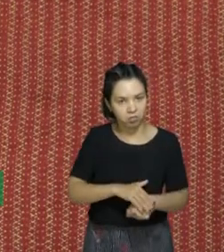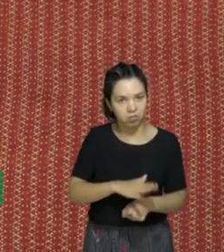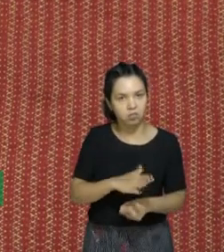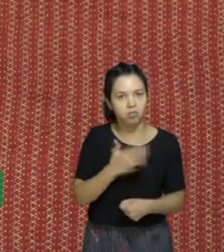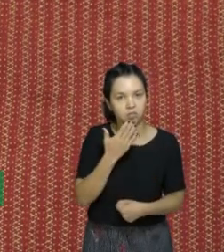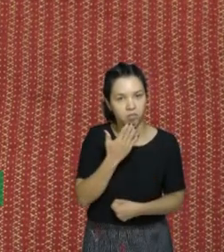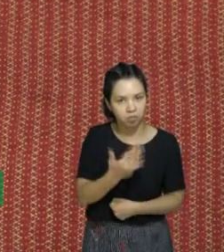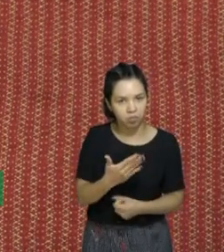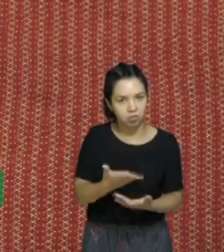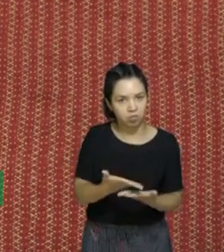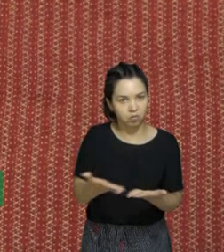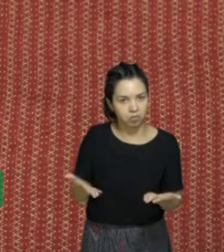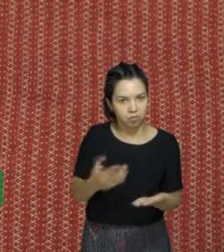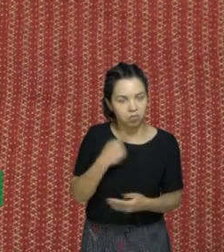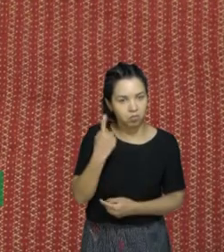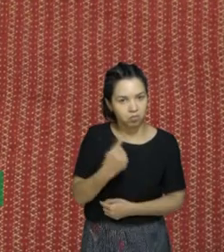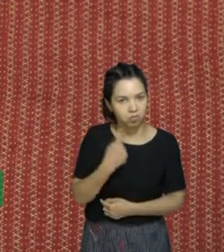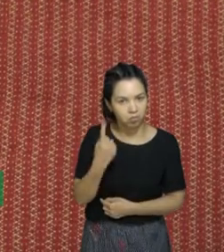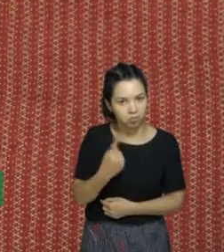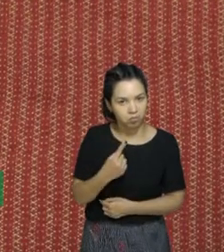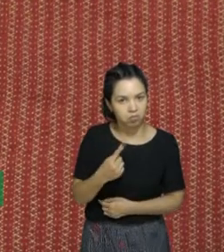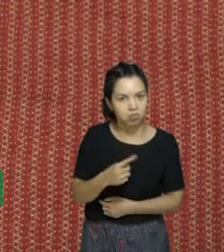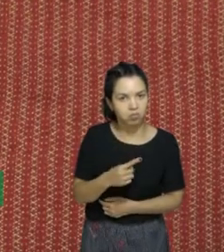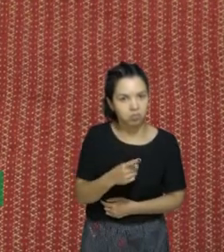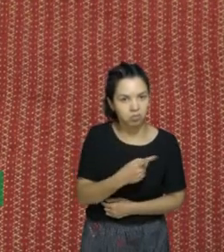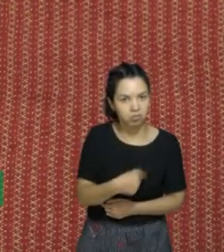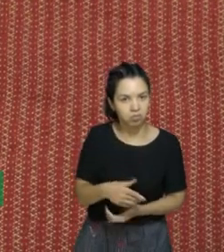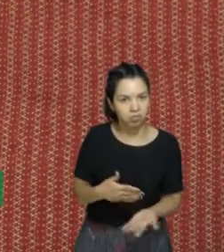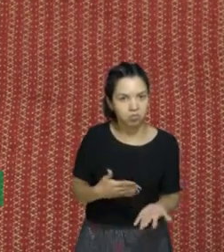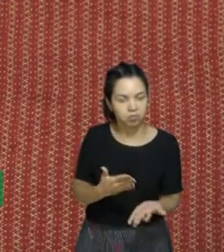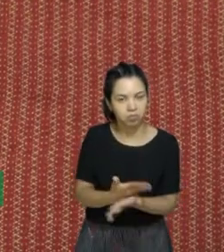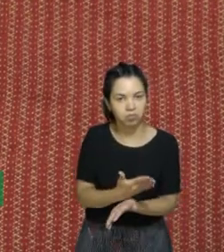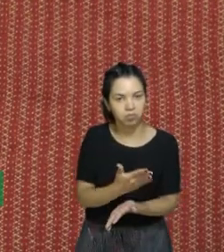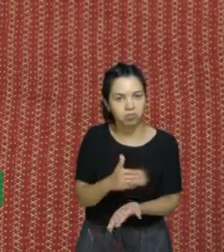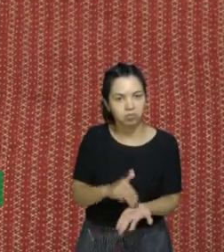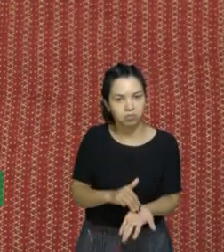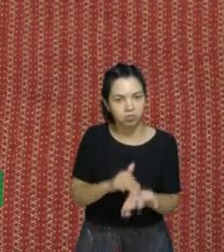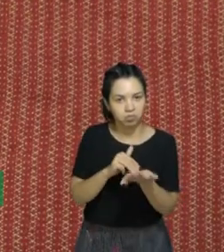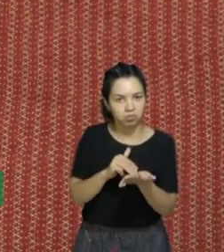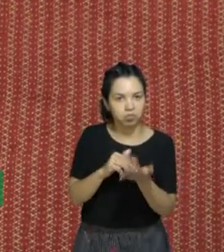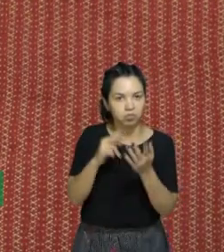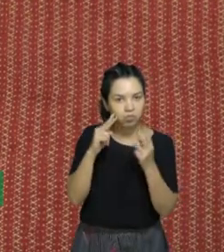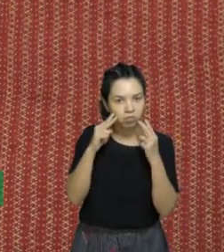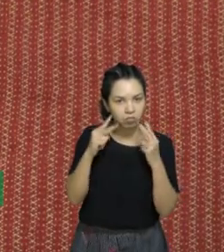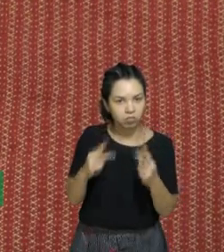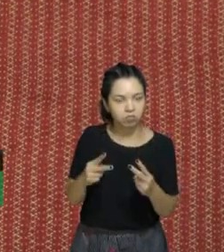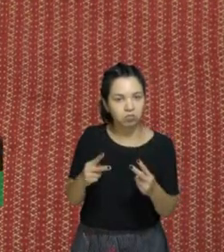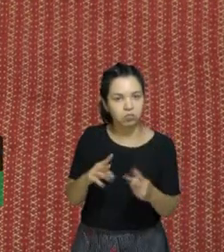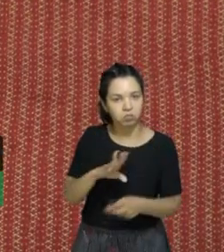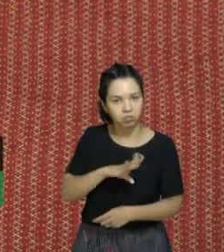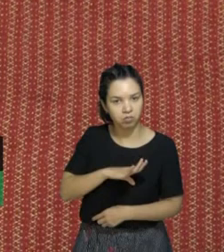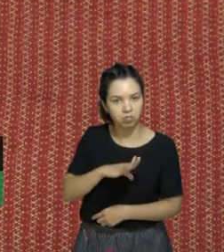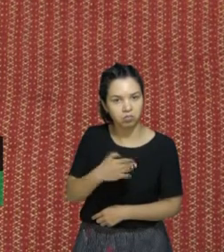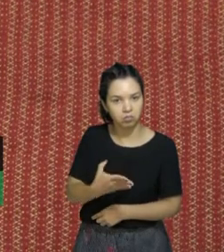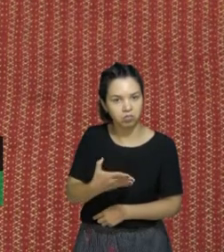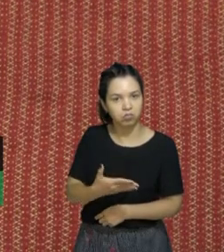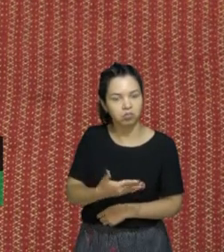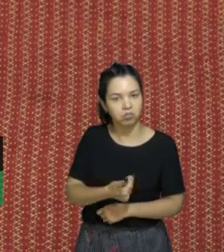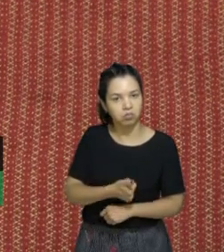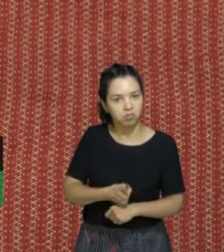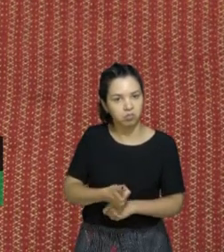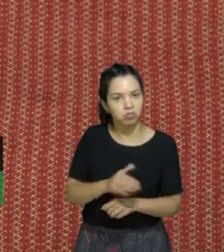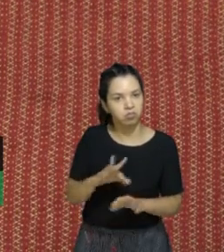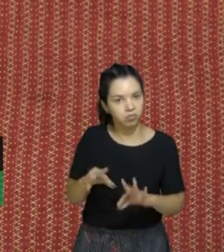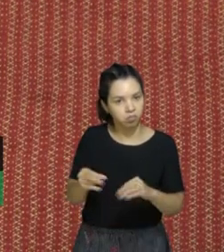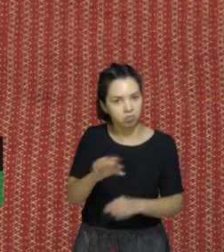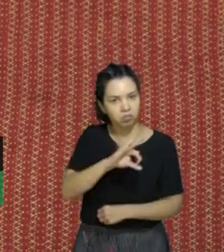e senhoras deputados e deputadas para que aprovemos essa moção de reconhecimento por ato de bravura e profissionalismo de todos os